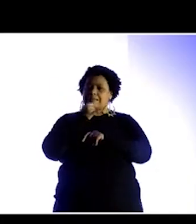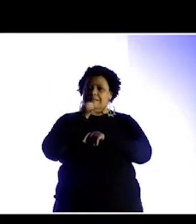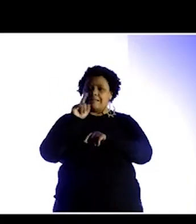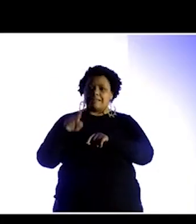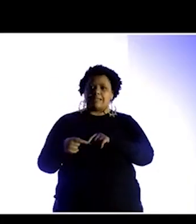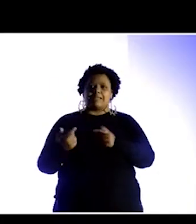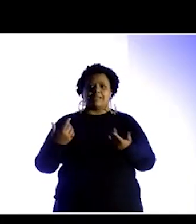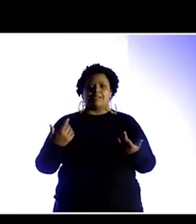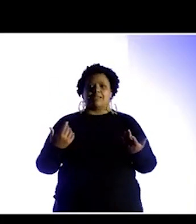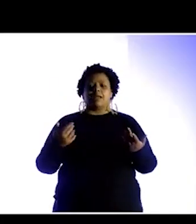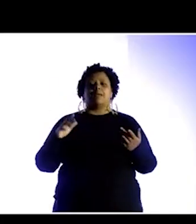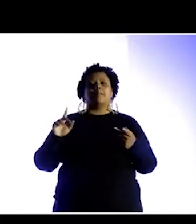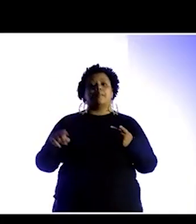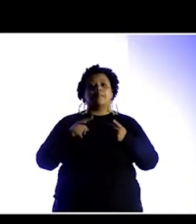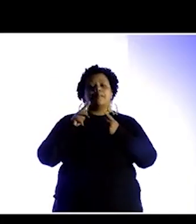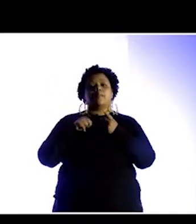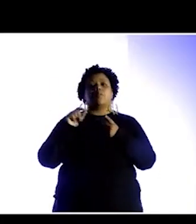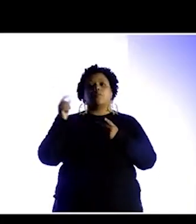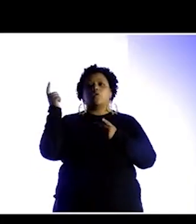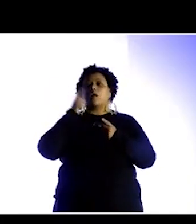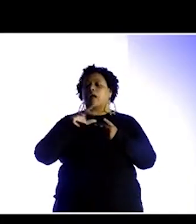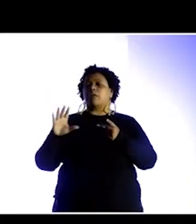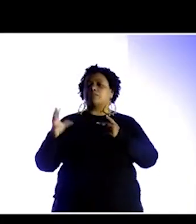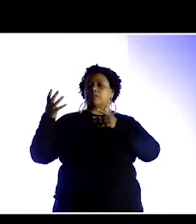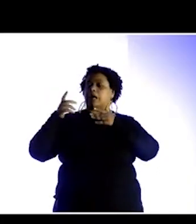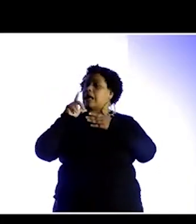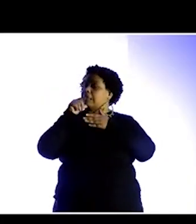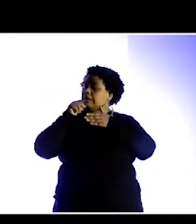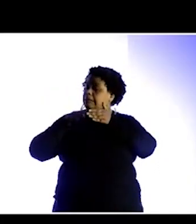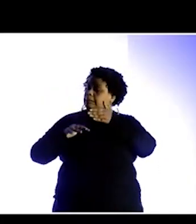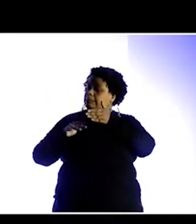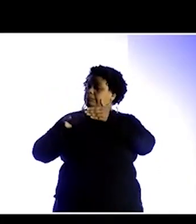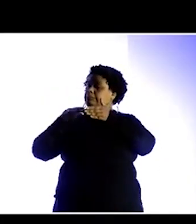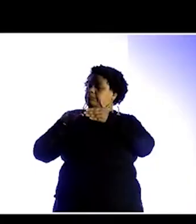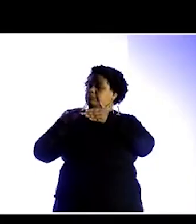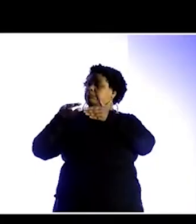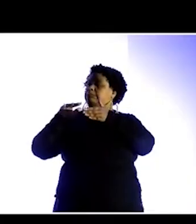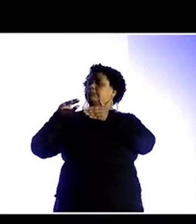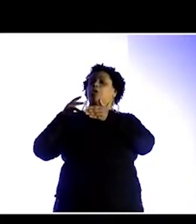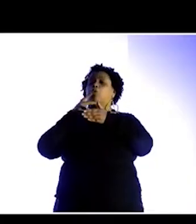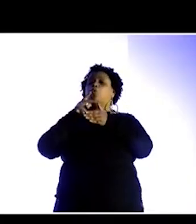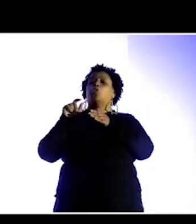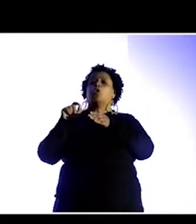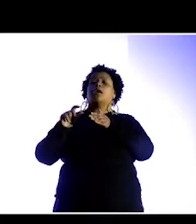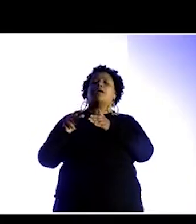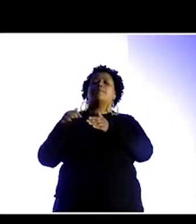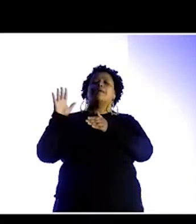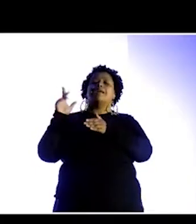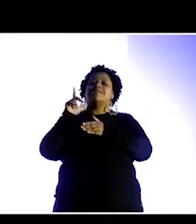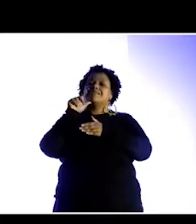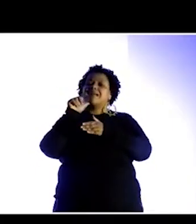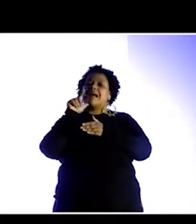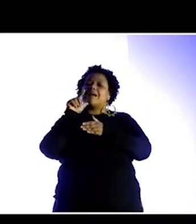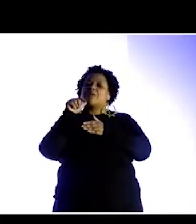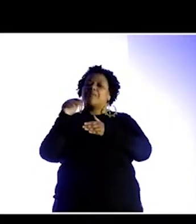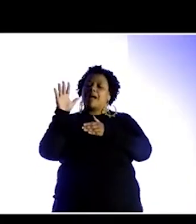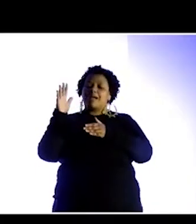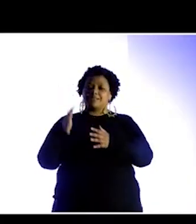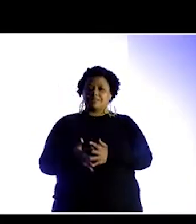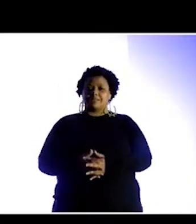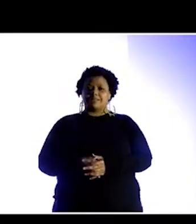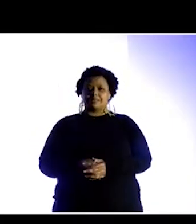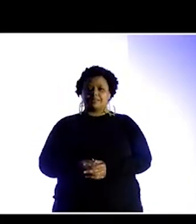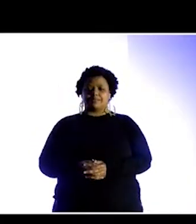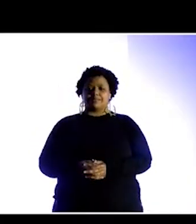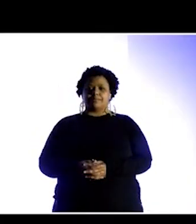secas. Por outro lado, quando esse reservatório encher, ele vai despejar uma quantidade de muito mais água, uma quantidade muito maior